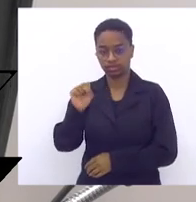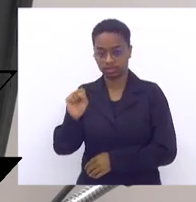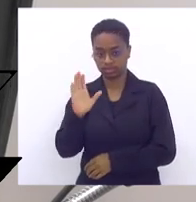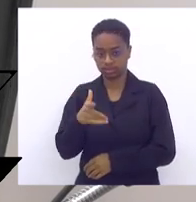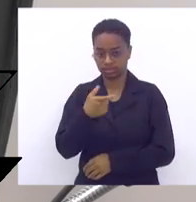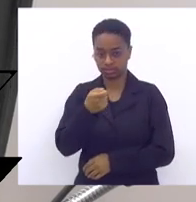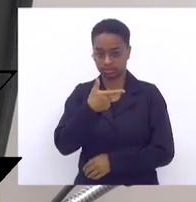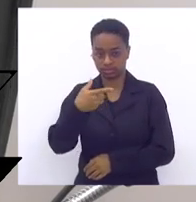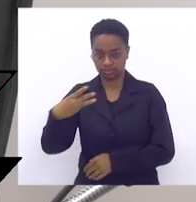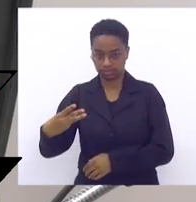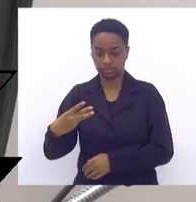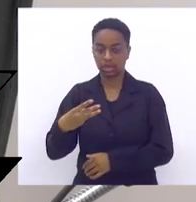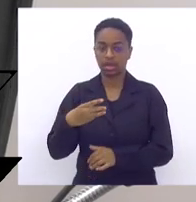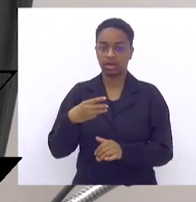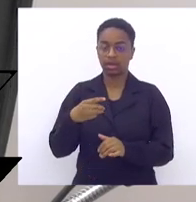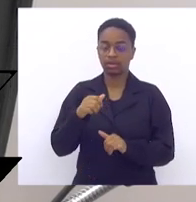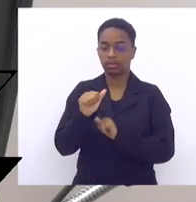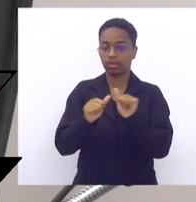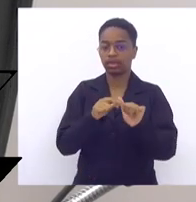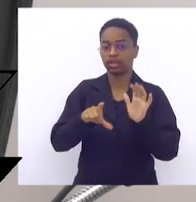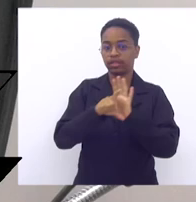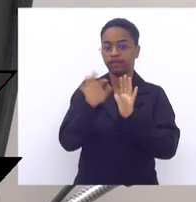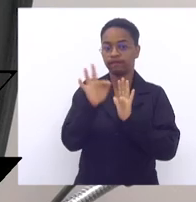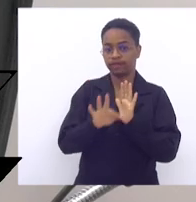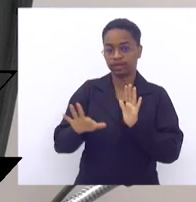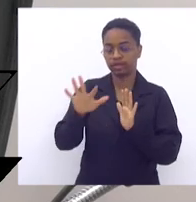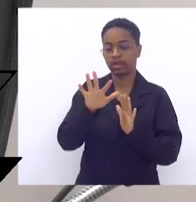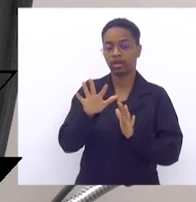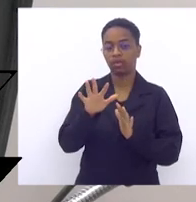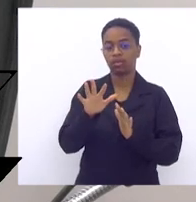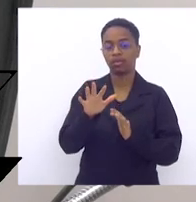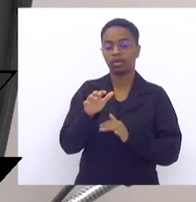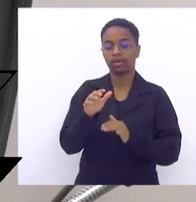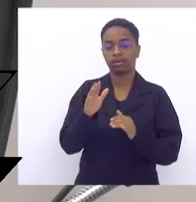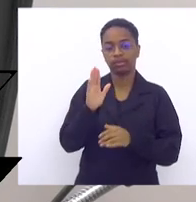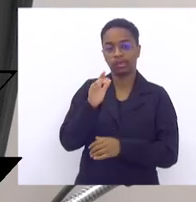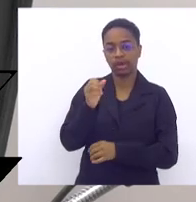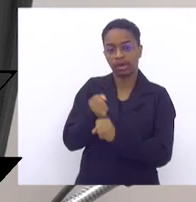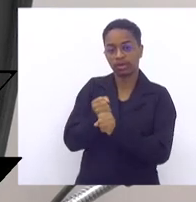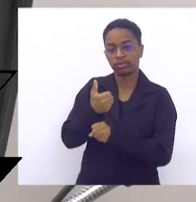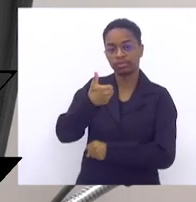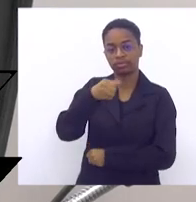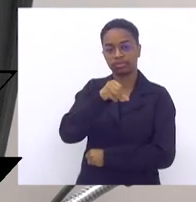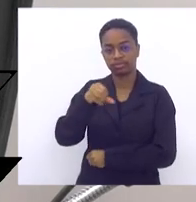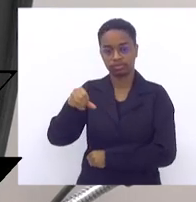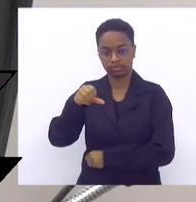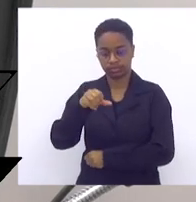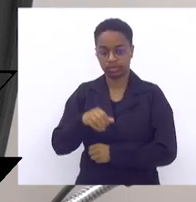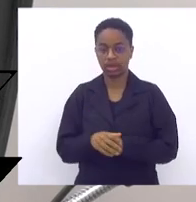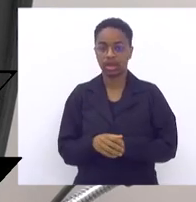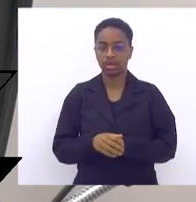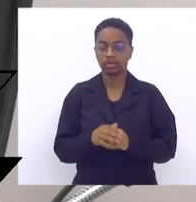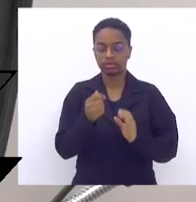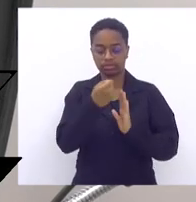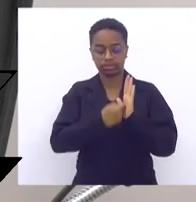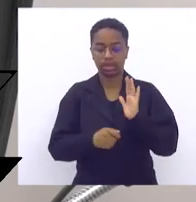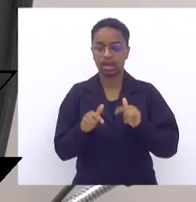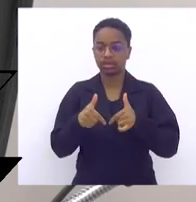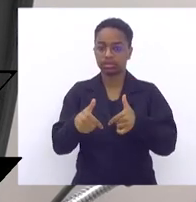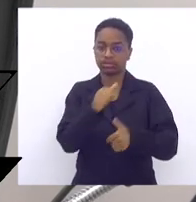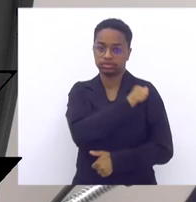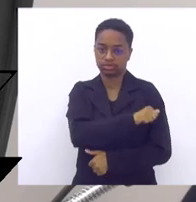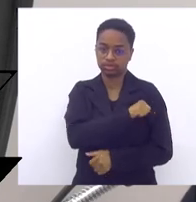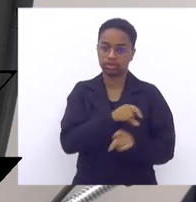que regulamenta nos termos da Lei Federal 9.873, de 23 de dezembro de 99, a prescrição no âmbito do Estado do Rio de Janeiro e da outras